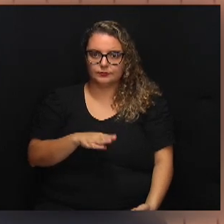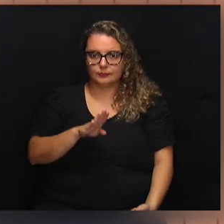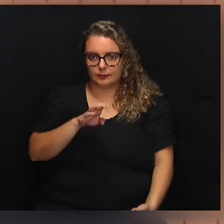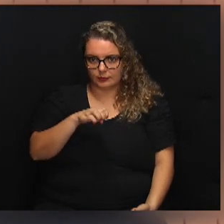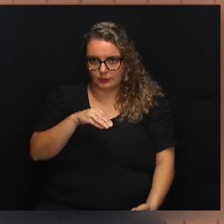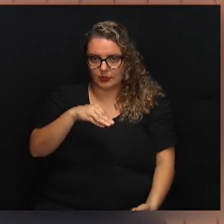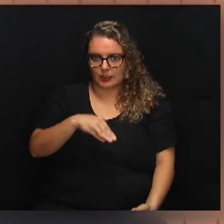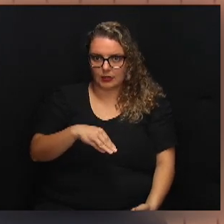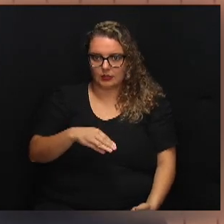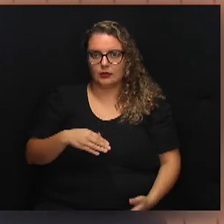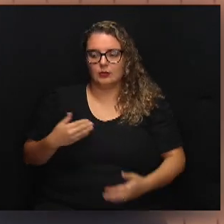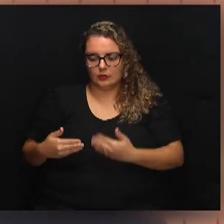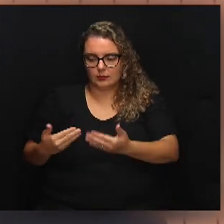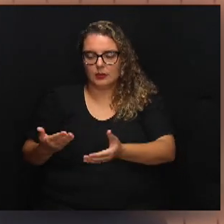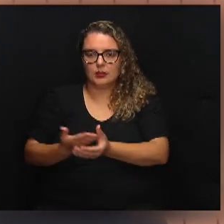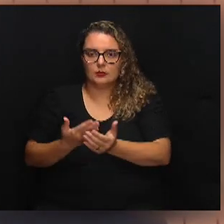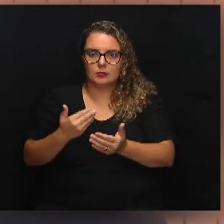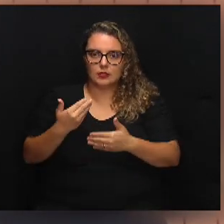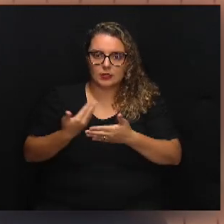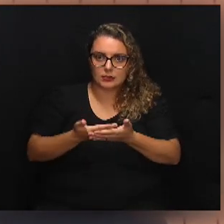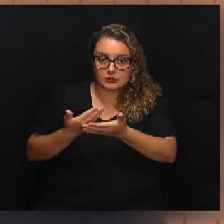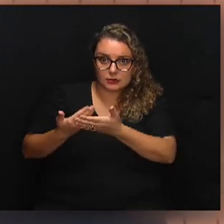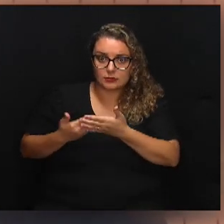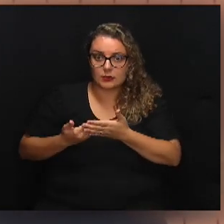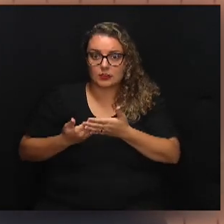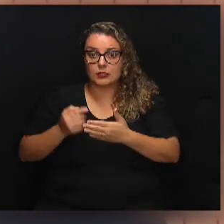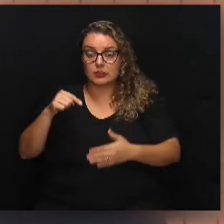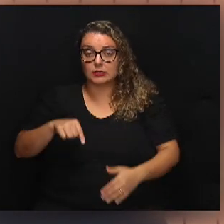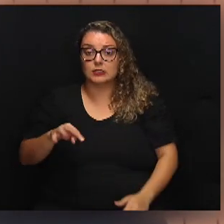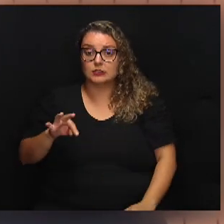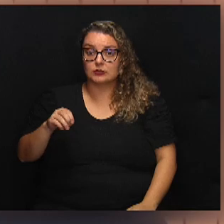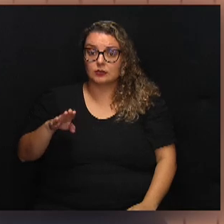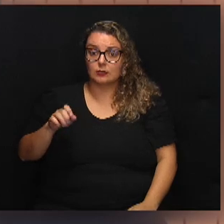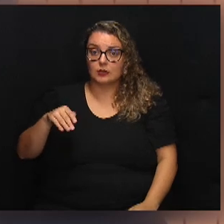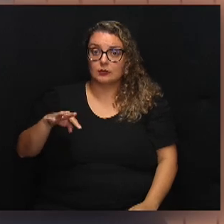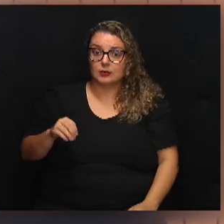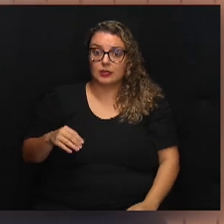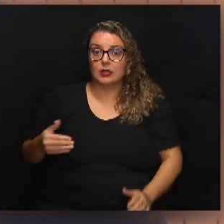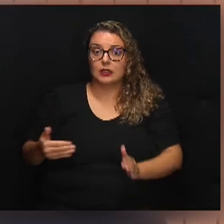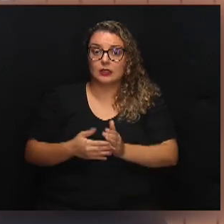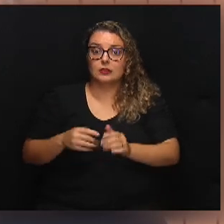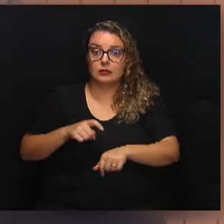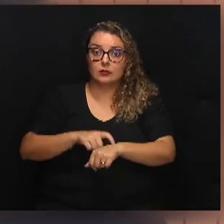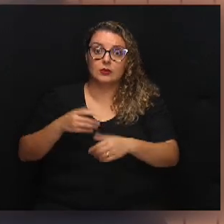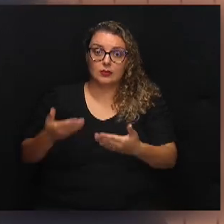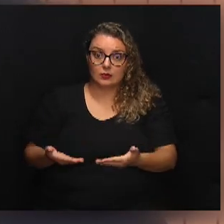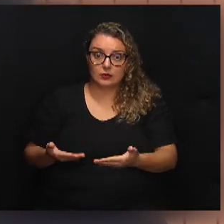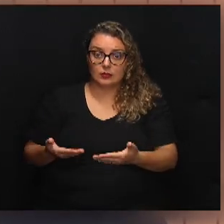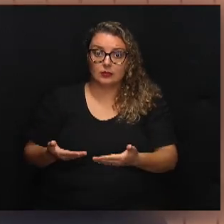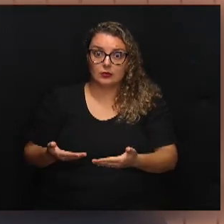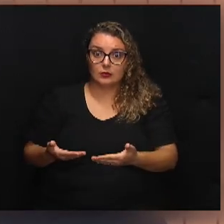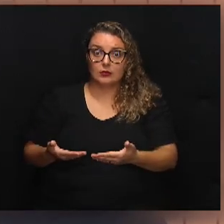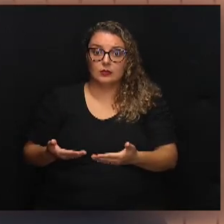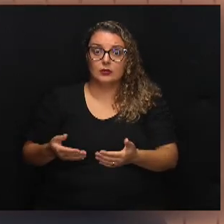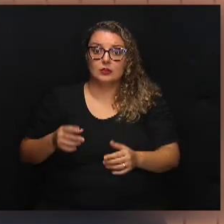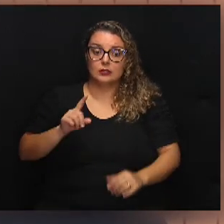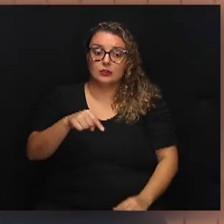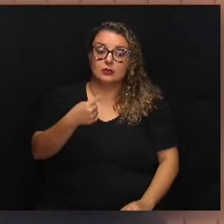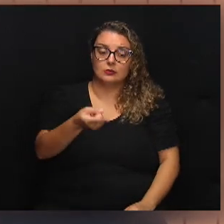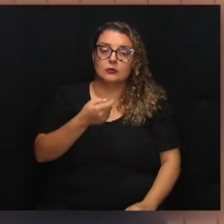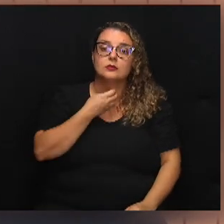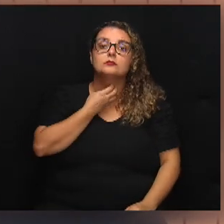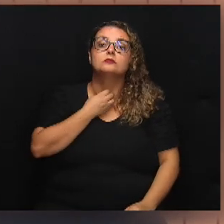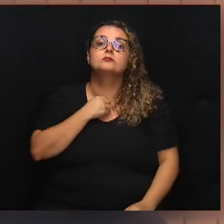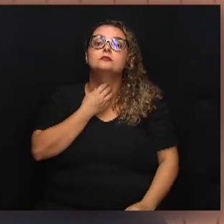Por aquele processo de estudo. E esse estudo de tombamento ele vai até um determinado local, até um determinado lugar que vai